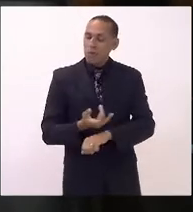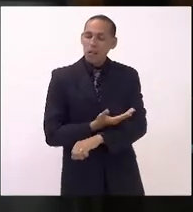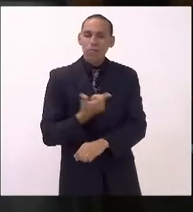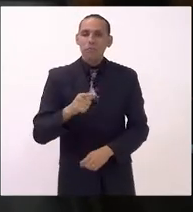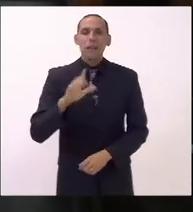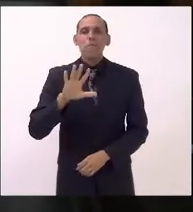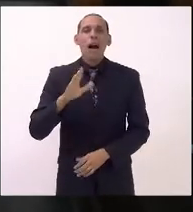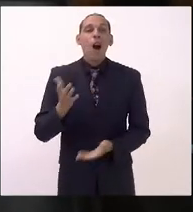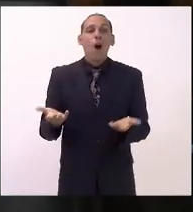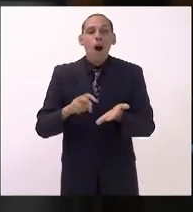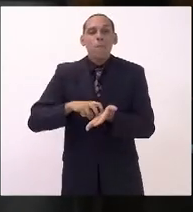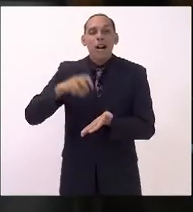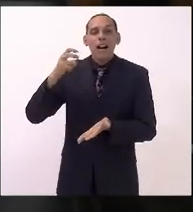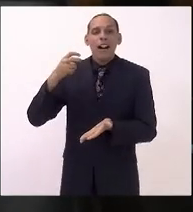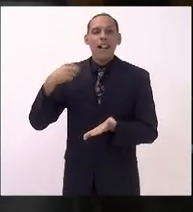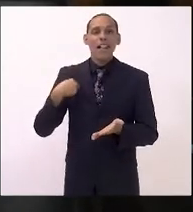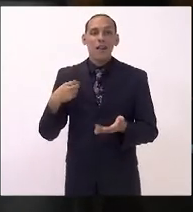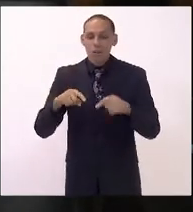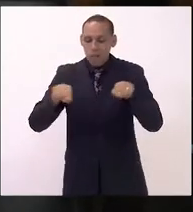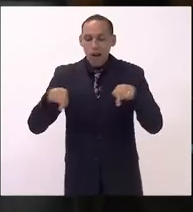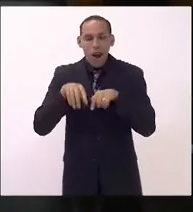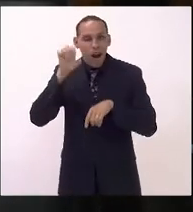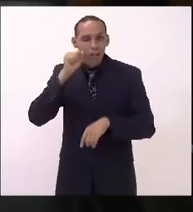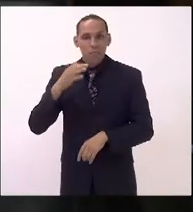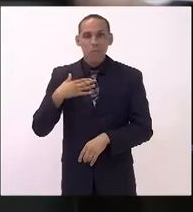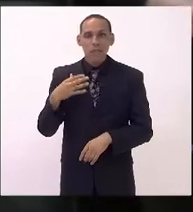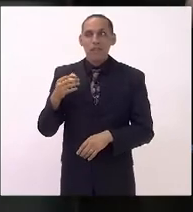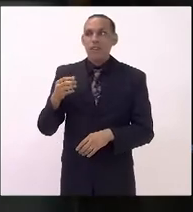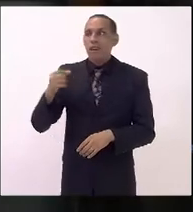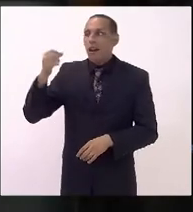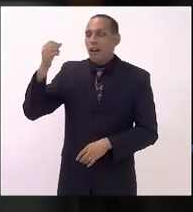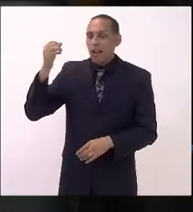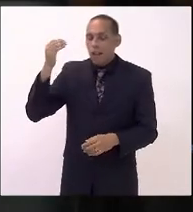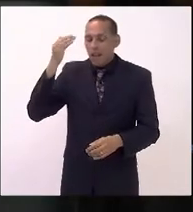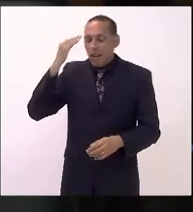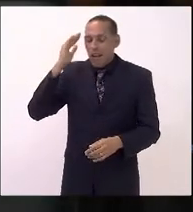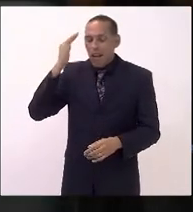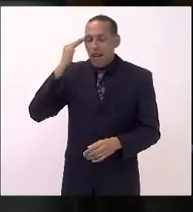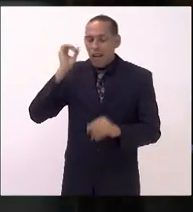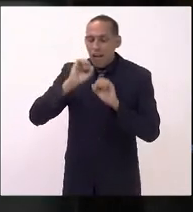desabei no meu quarto, quando me caiu a ficha.